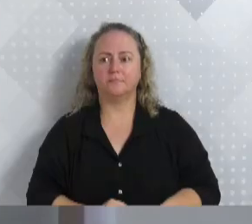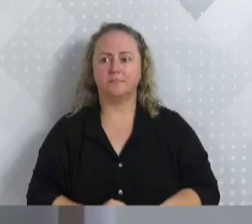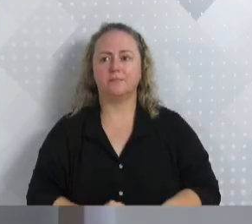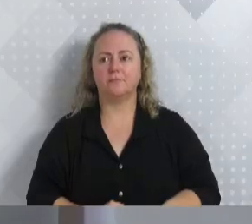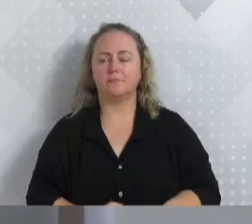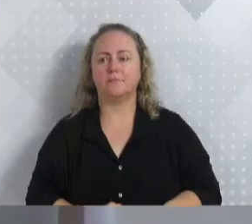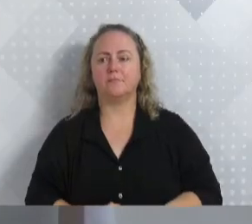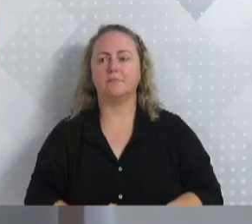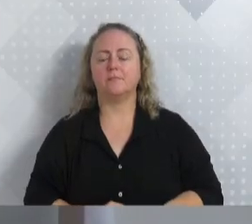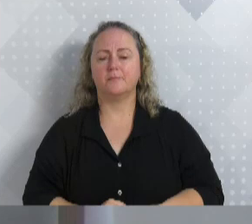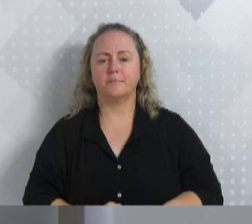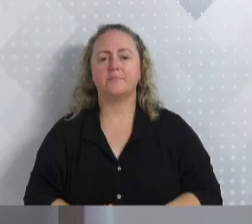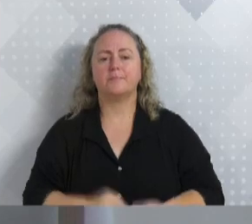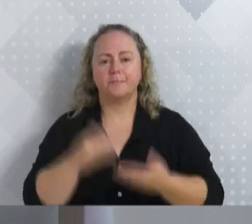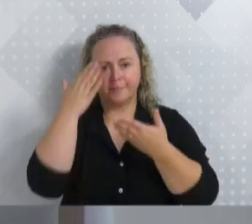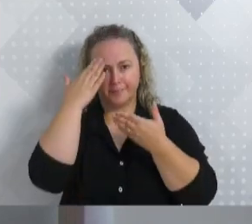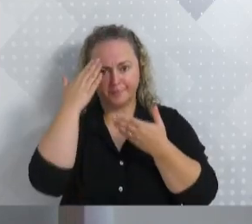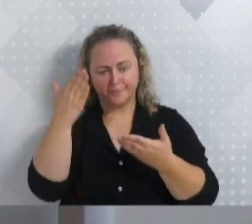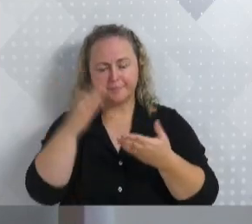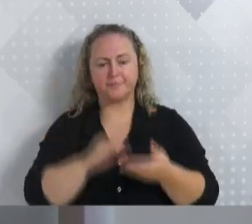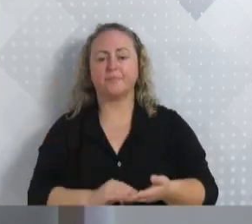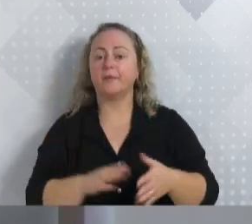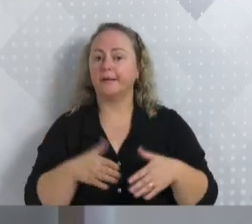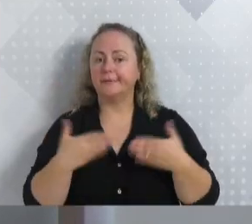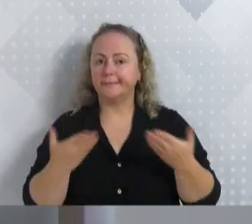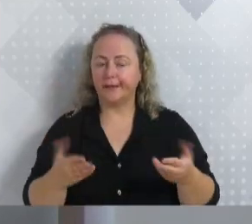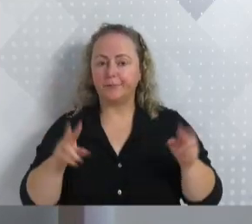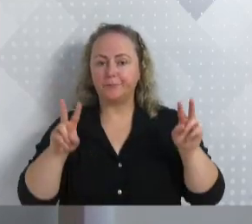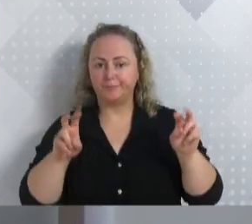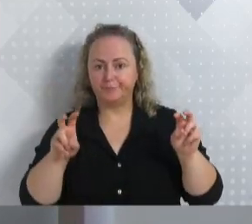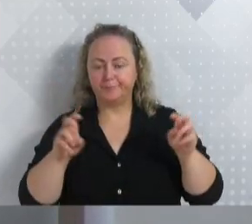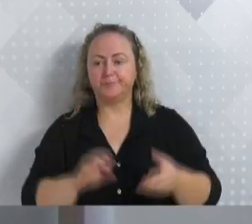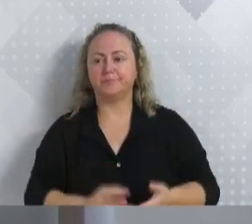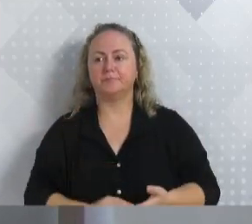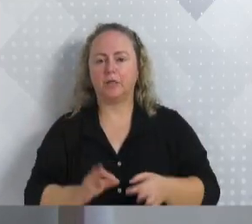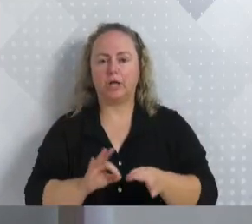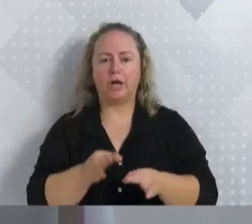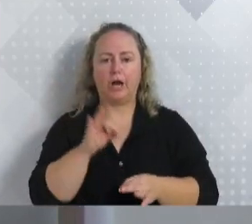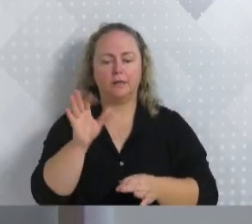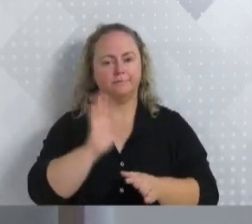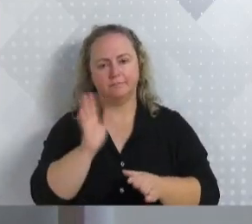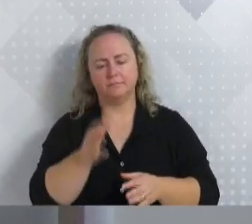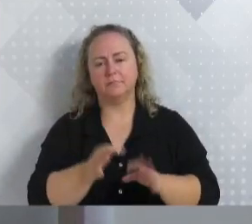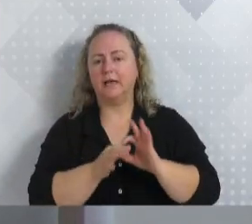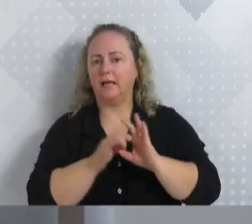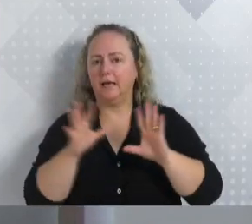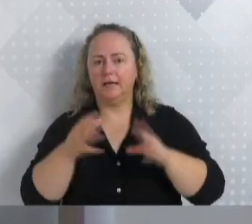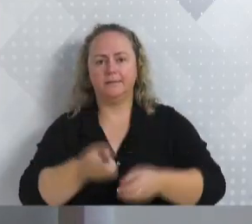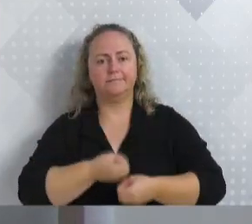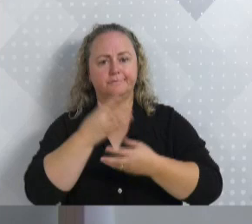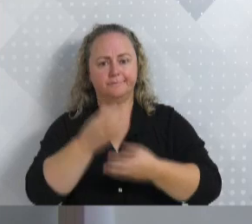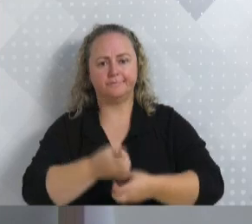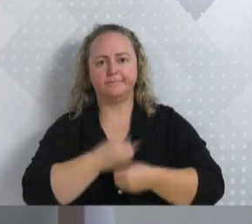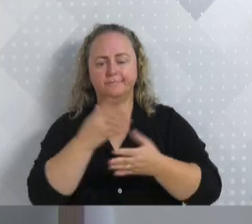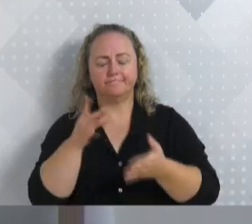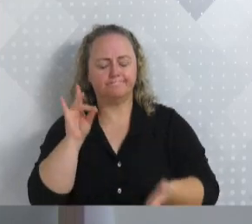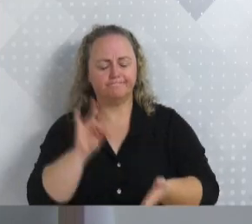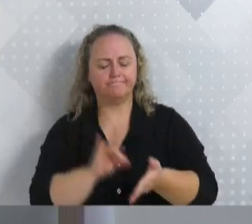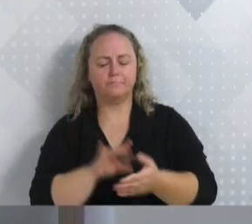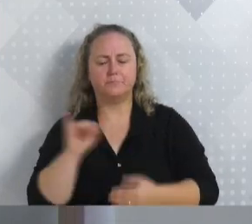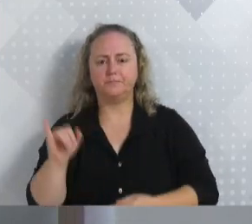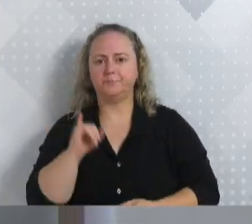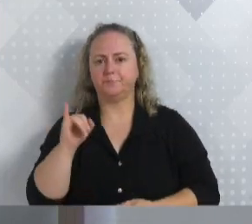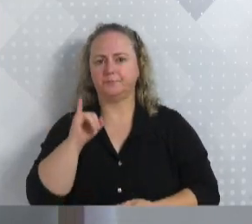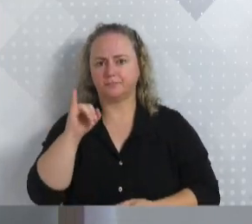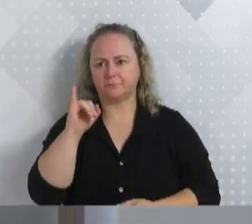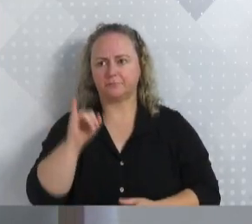concluir. Obrigado, presidente. Bom, enfim, sobre esse assunto eu não vou me alongar. Liberdade de expressão, como o vereador Diego e o vereador Tuco colocaram, é fundamental. E